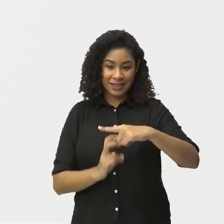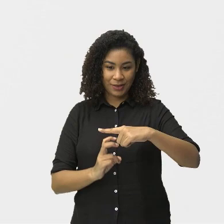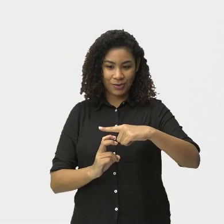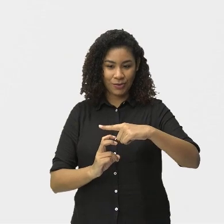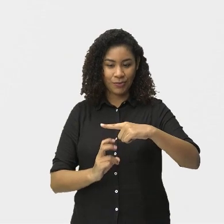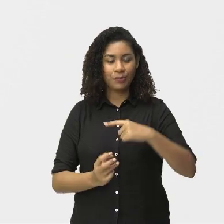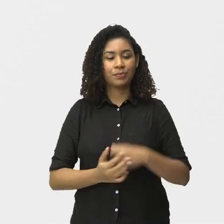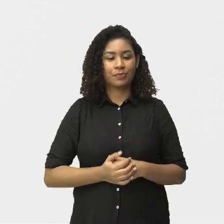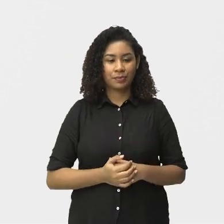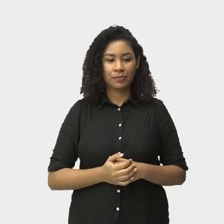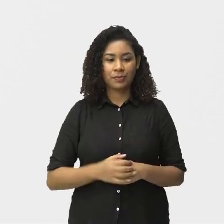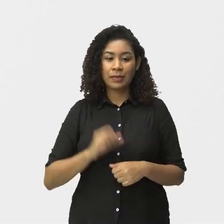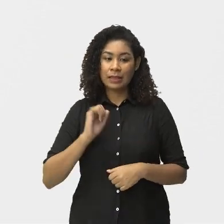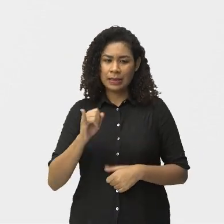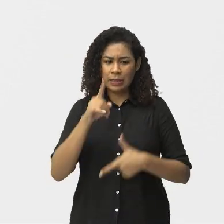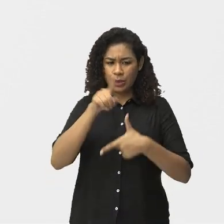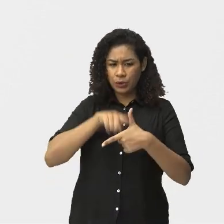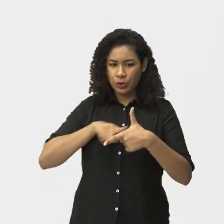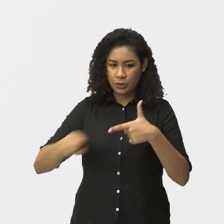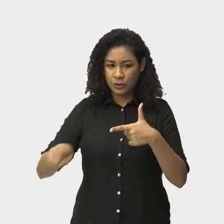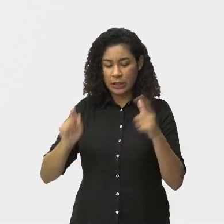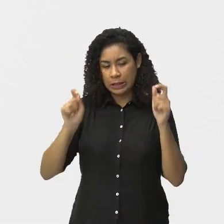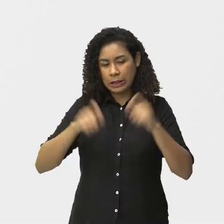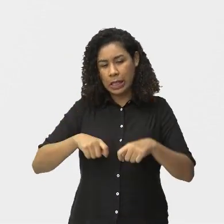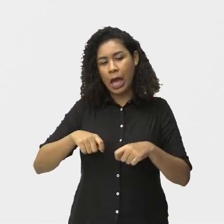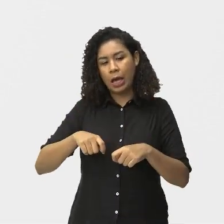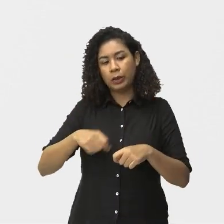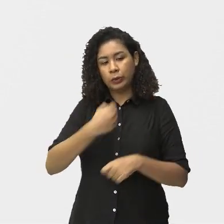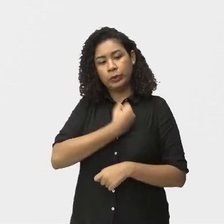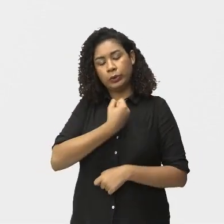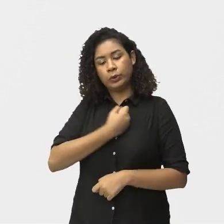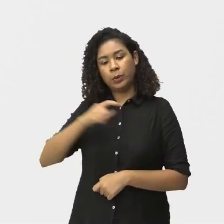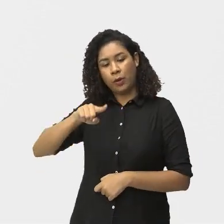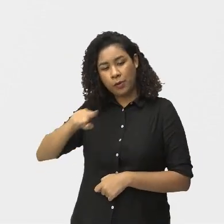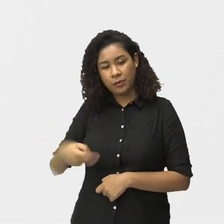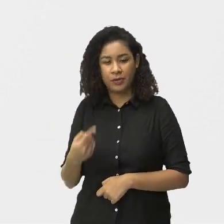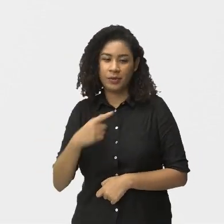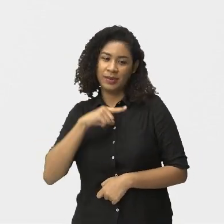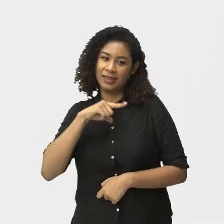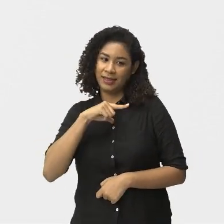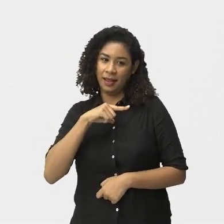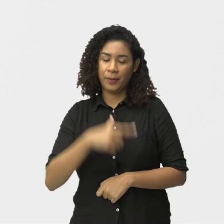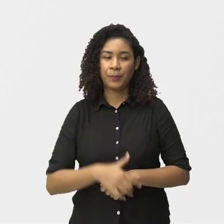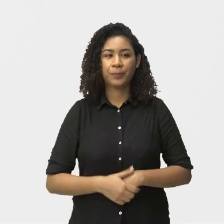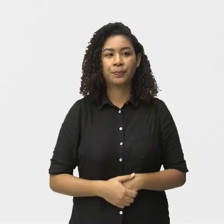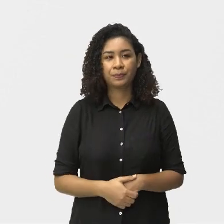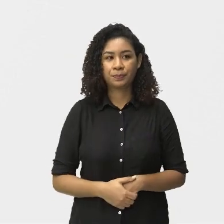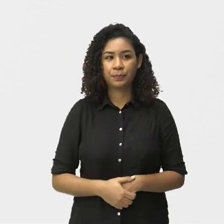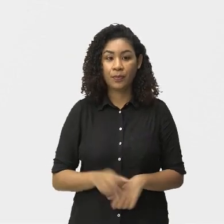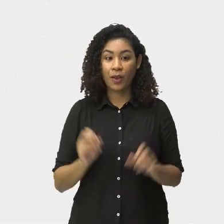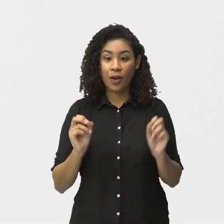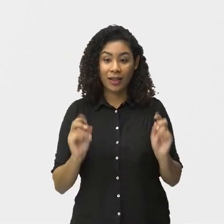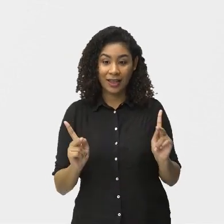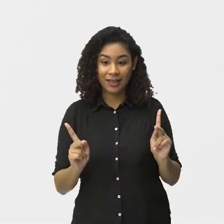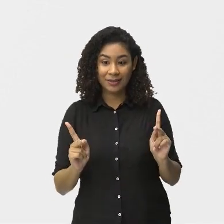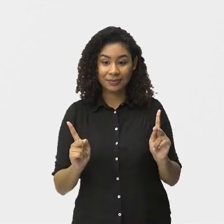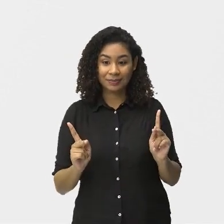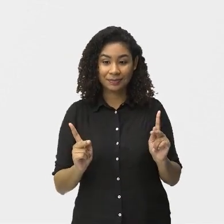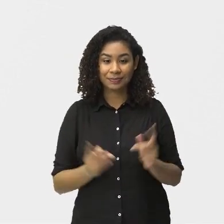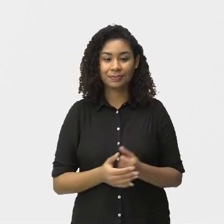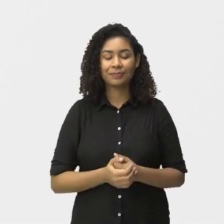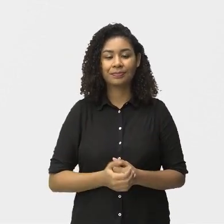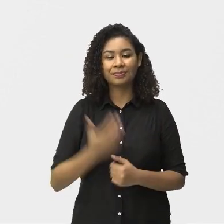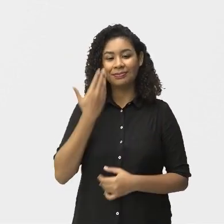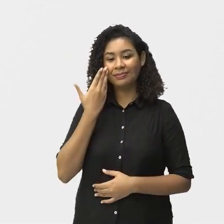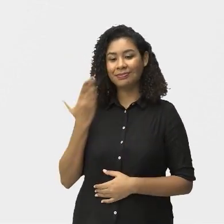Quando a gente dividir 14 por raiz quadrada de 5, a gente vai obter um número decimal, tá? E